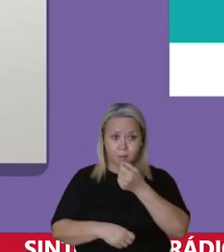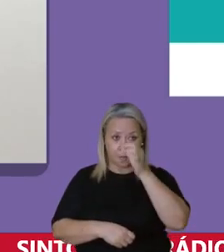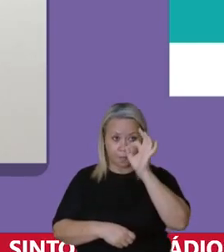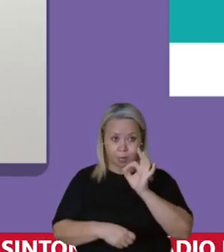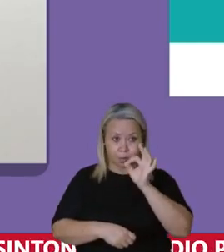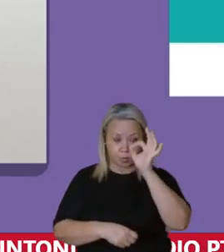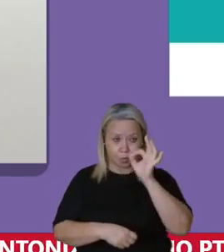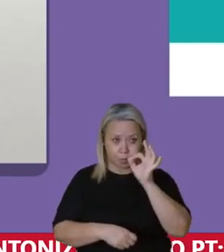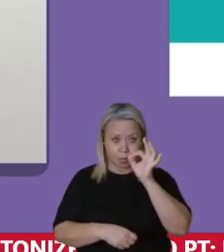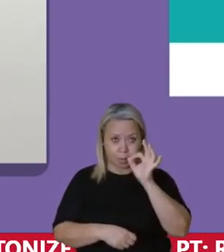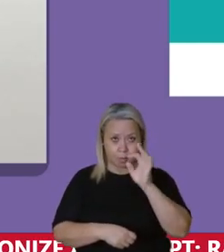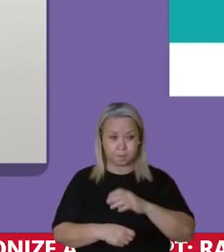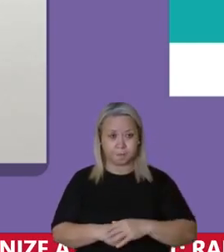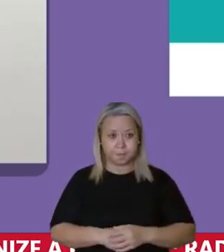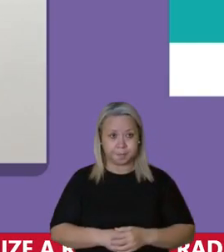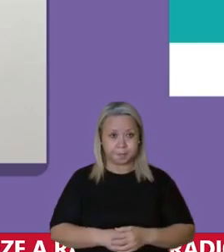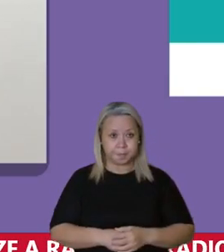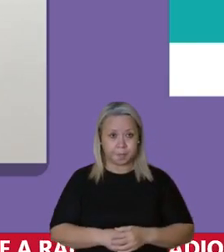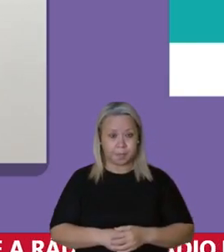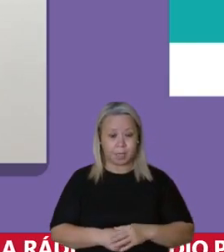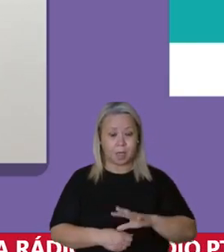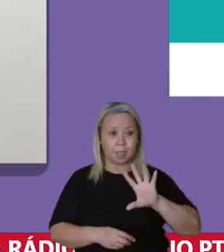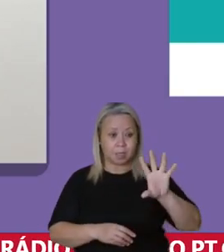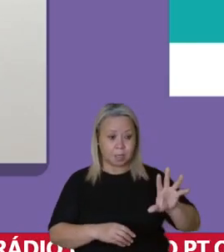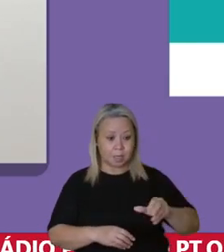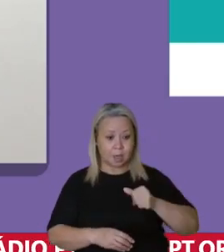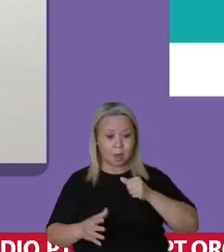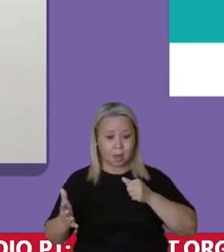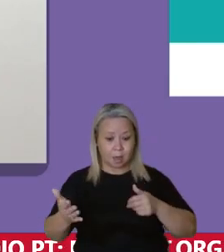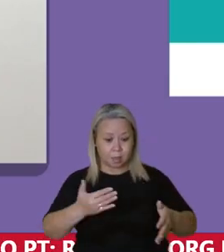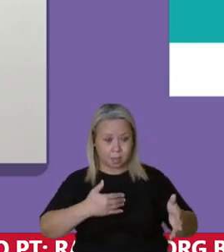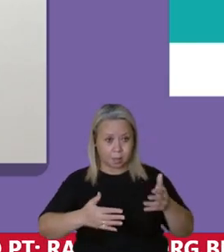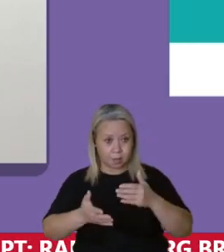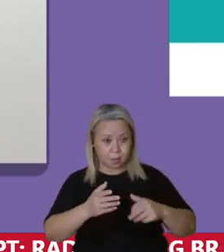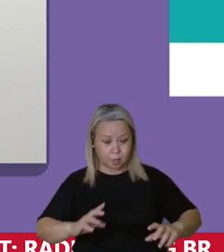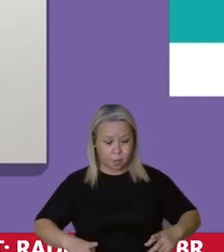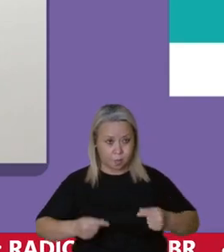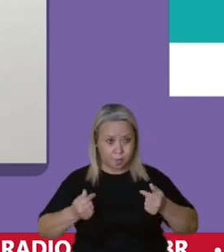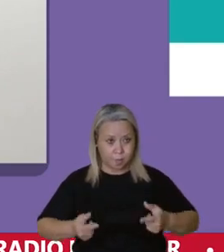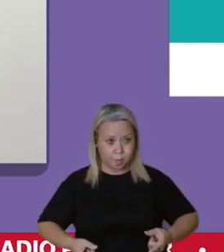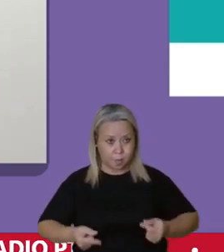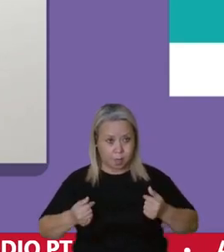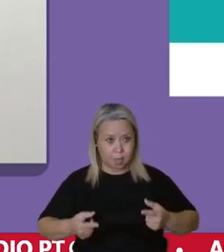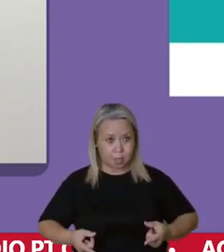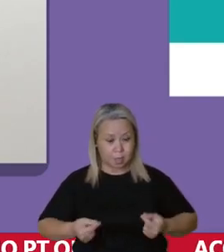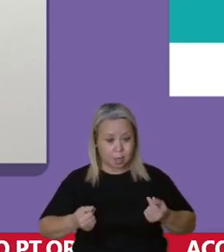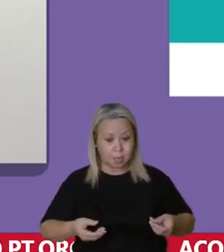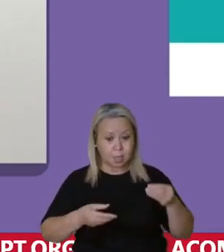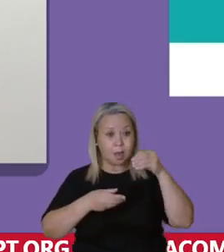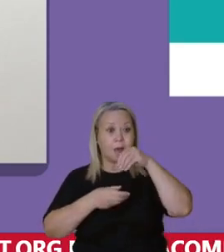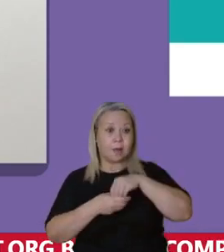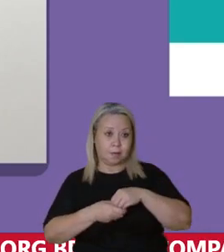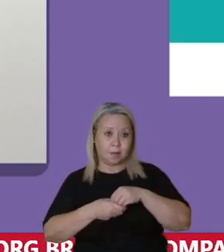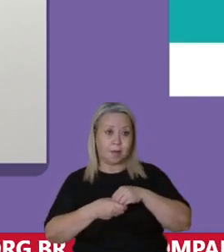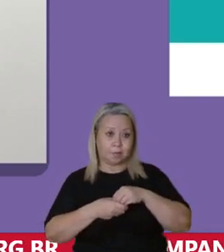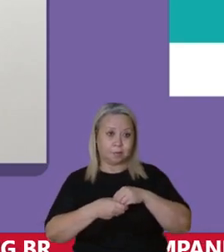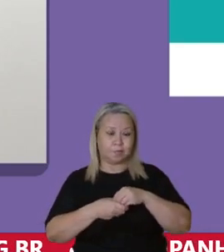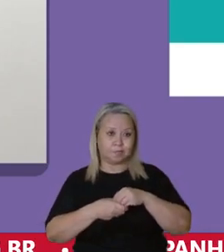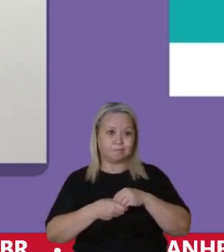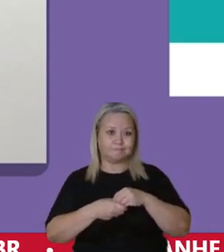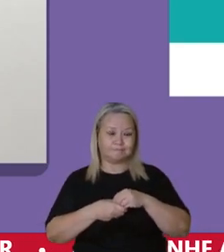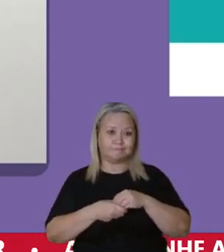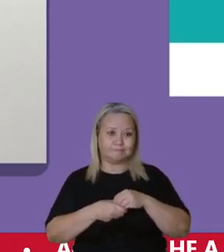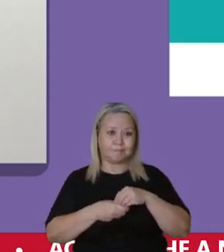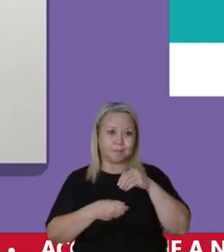20% da arrecadação para gastos dentro da máquina pública